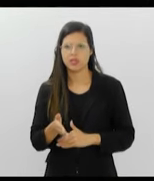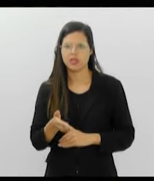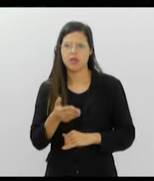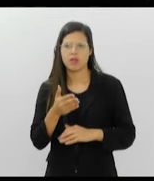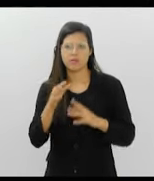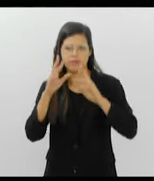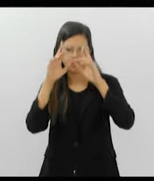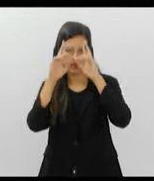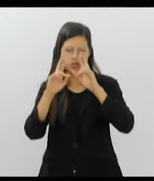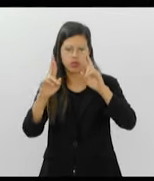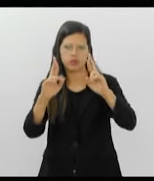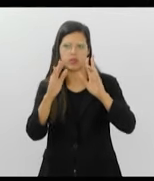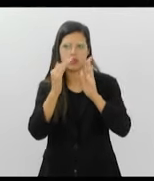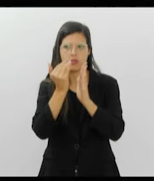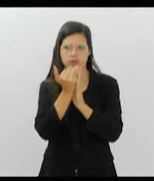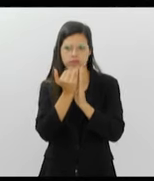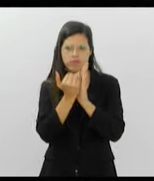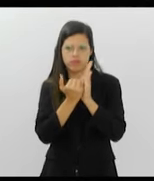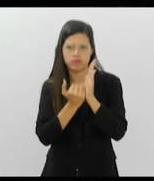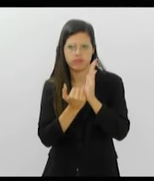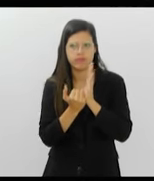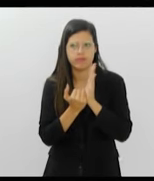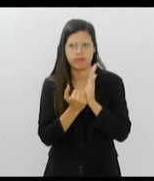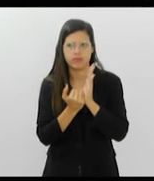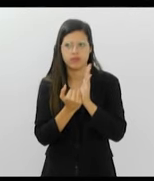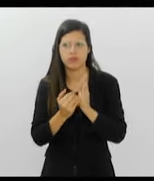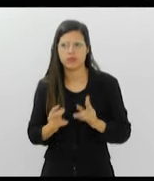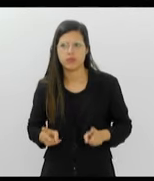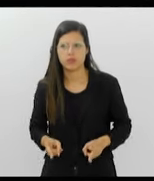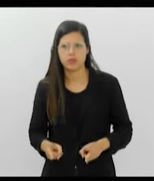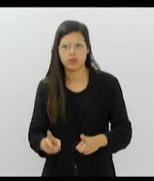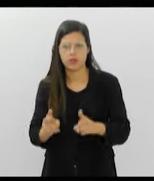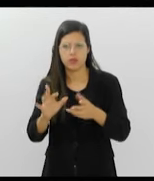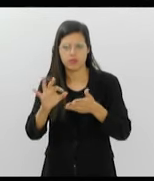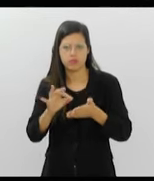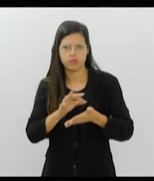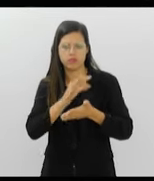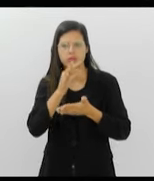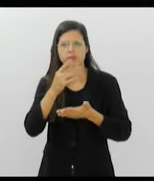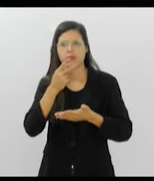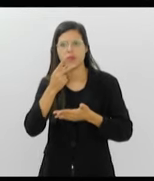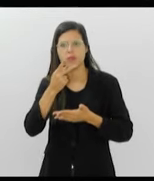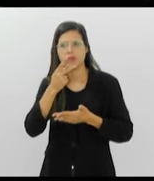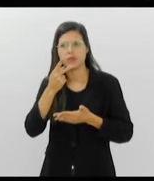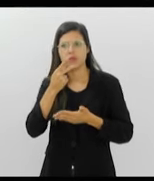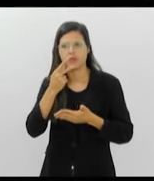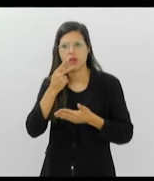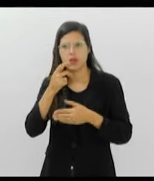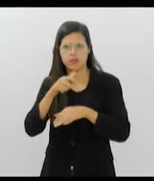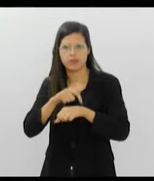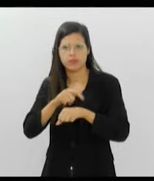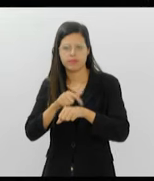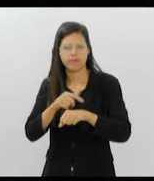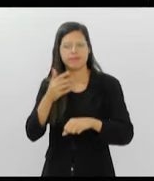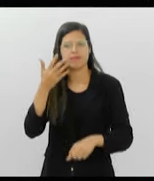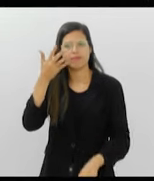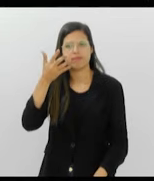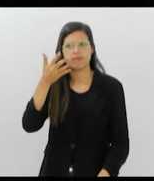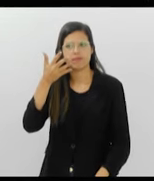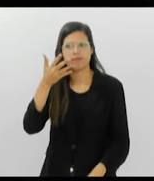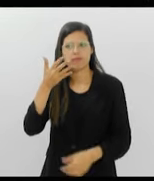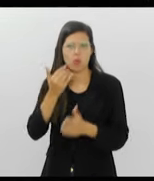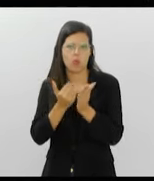respeitando a ordem do dia, sempre me inscrevo para falar no expediente